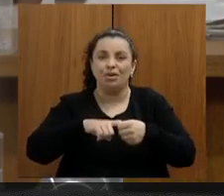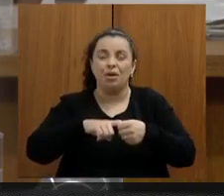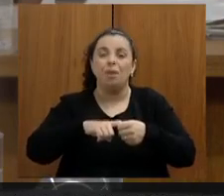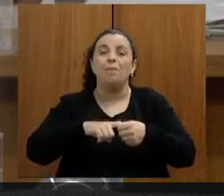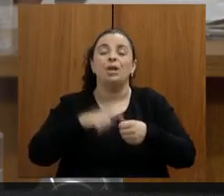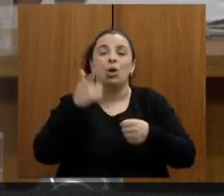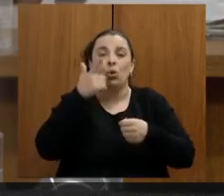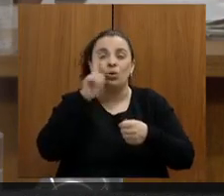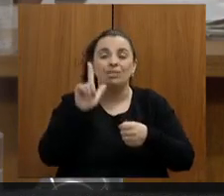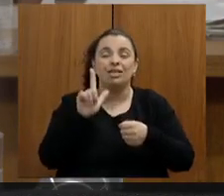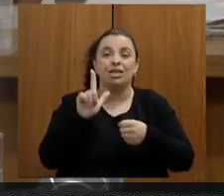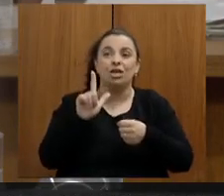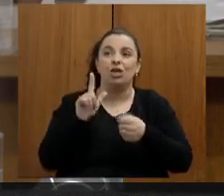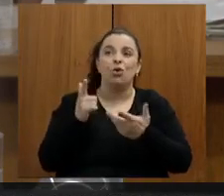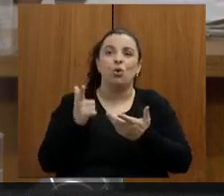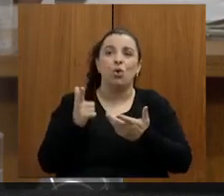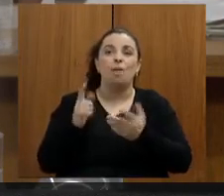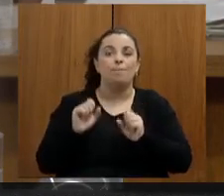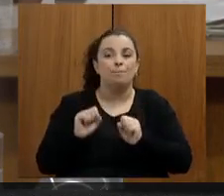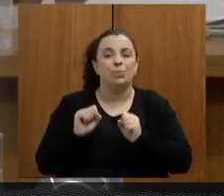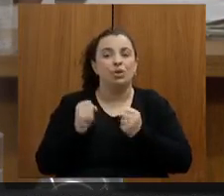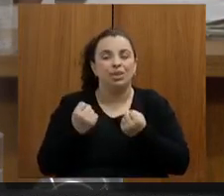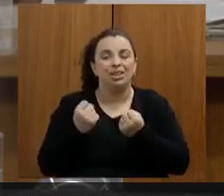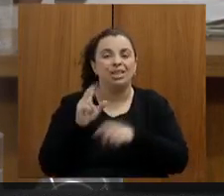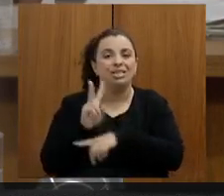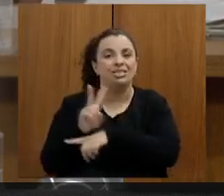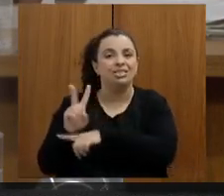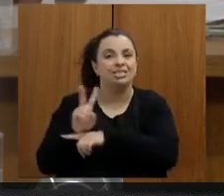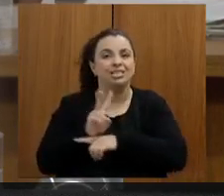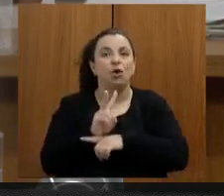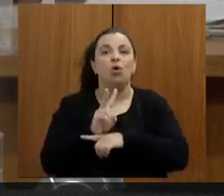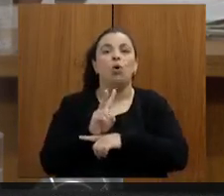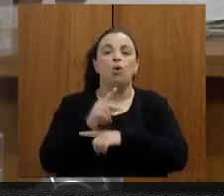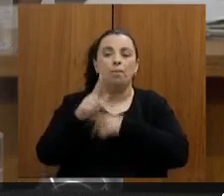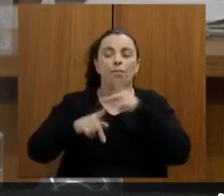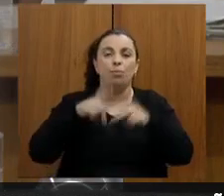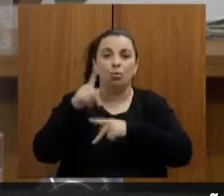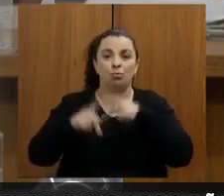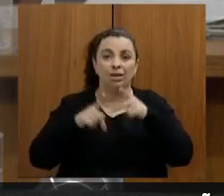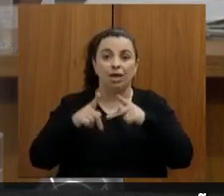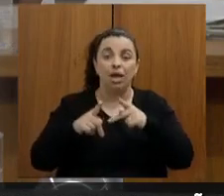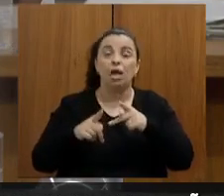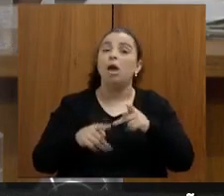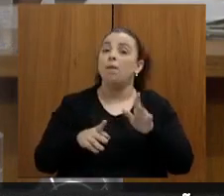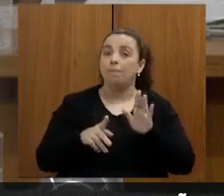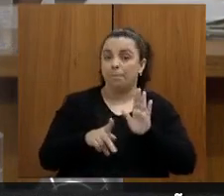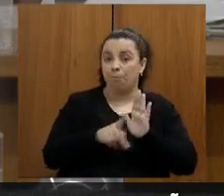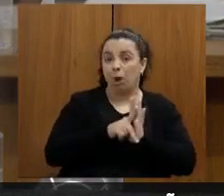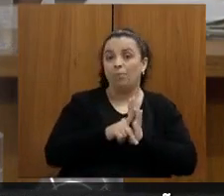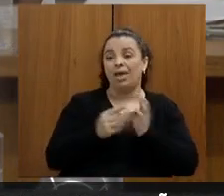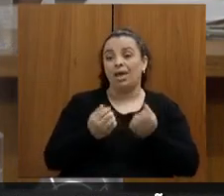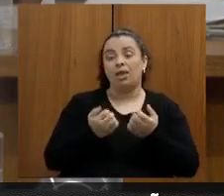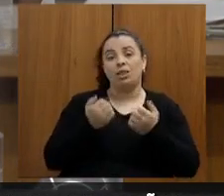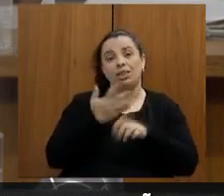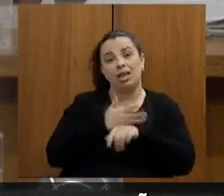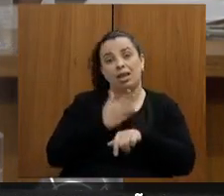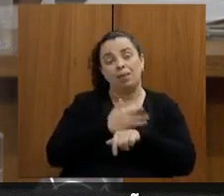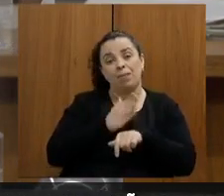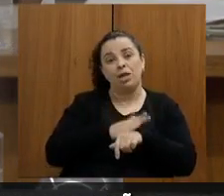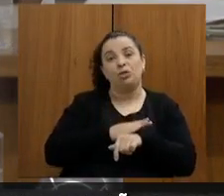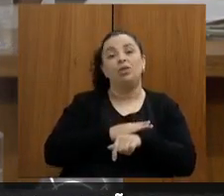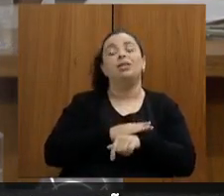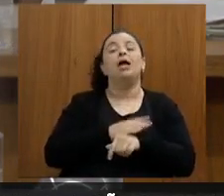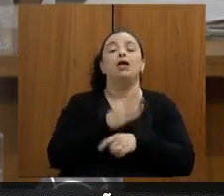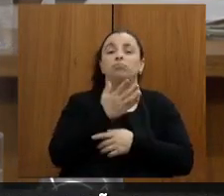braço da proteção pública qualificada pelo Corpo de Bombeiros Militar é muito importante que